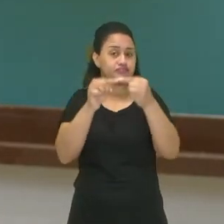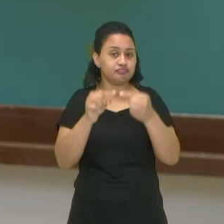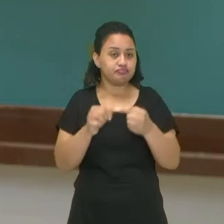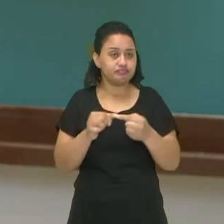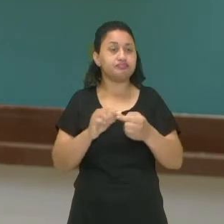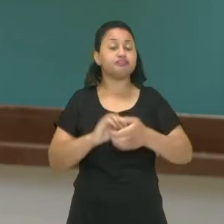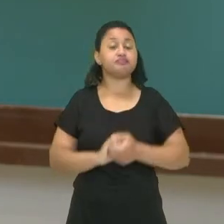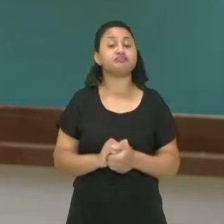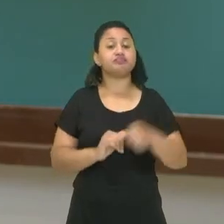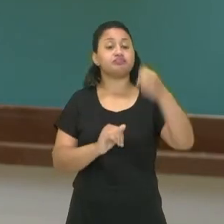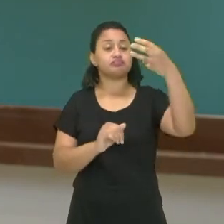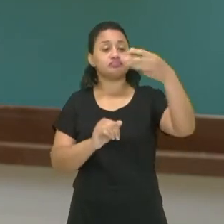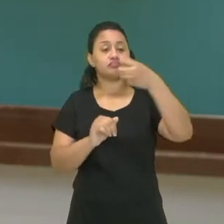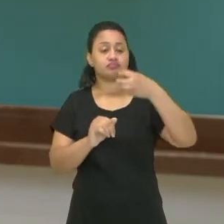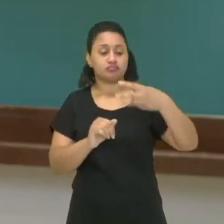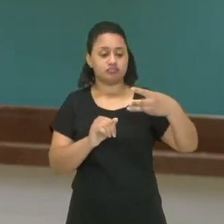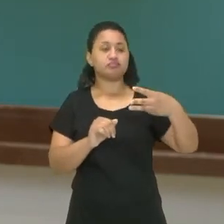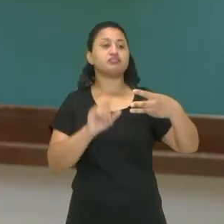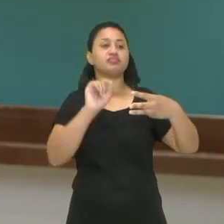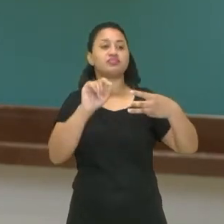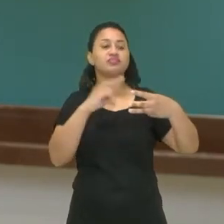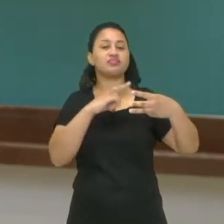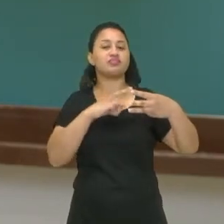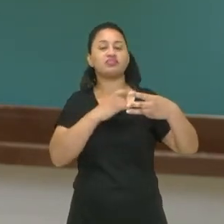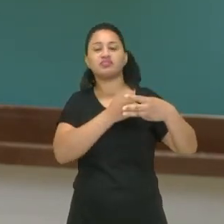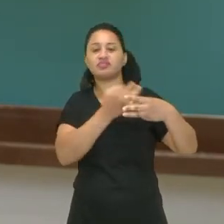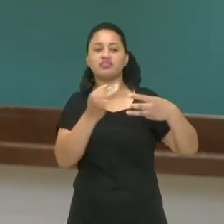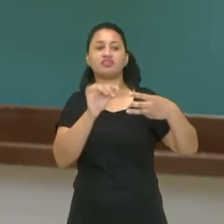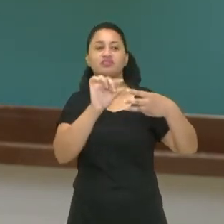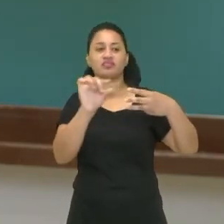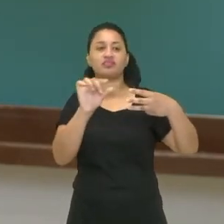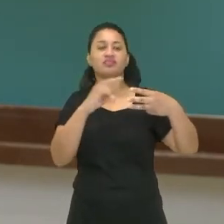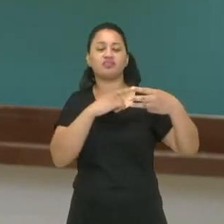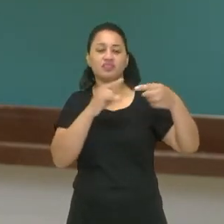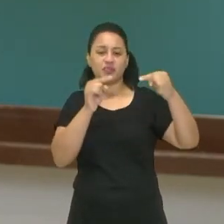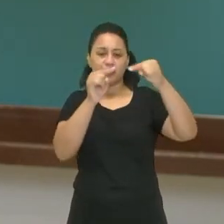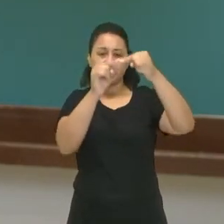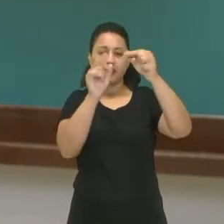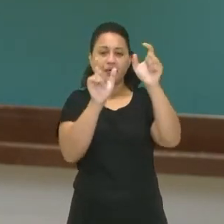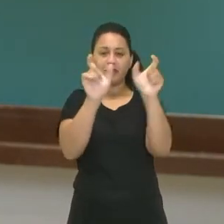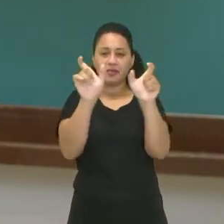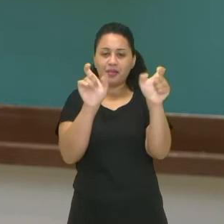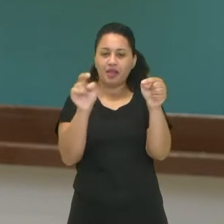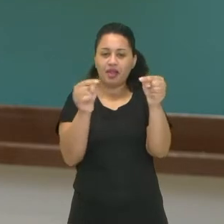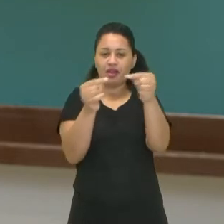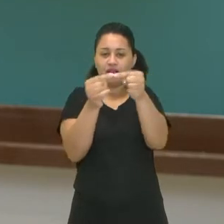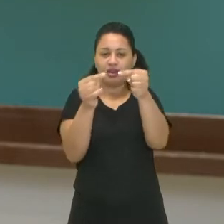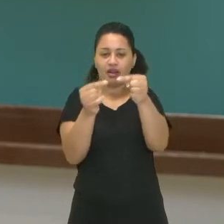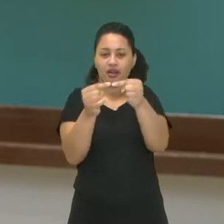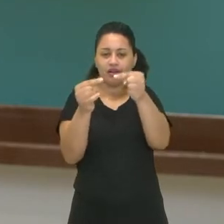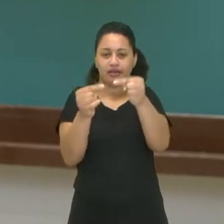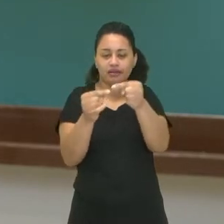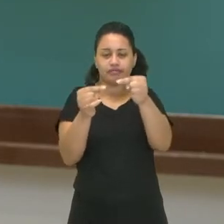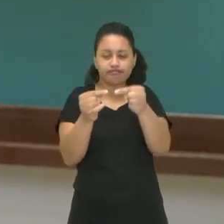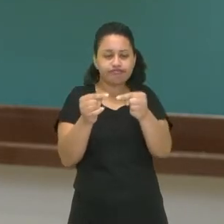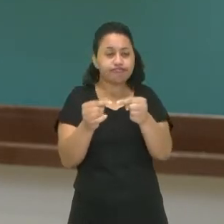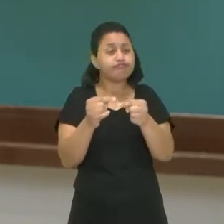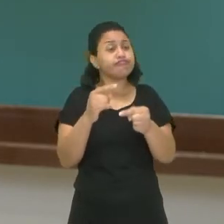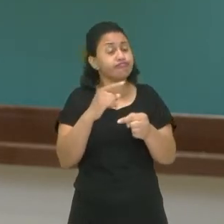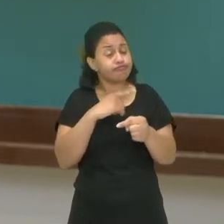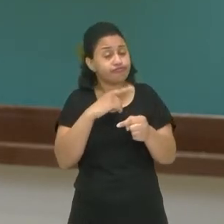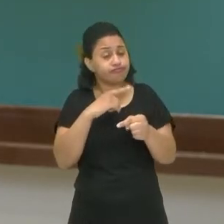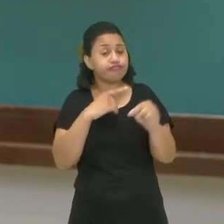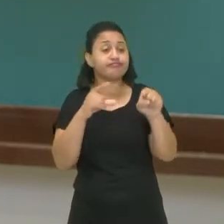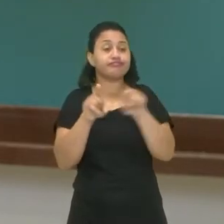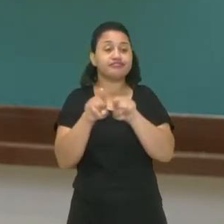Nos tercetos eu tenho rimas, ó, espaço com braço, empalidece com aparece e fuga com